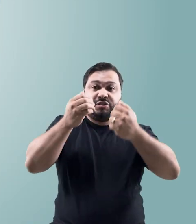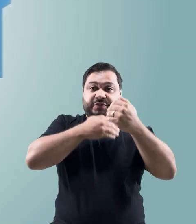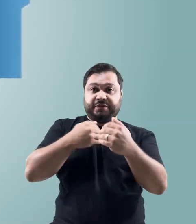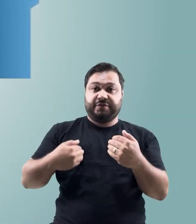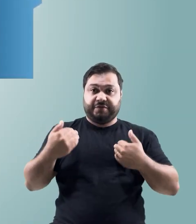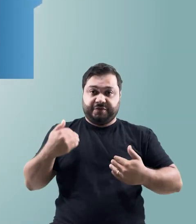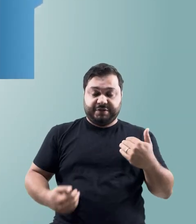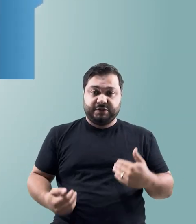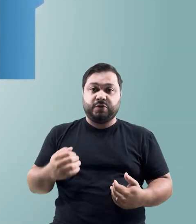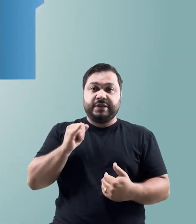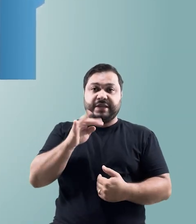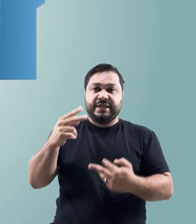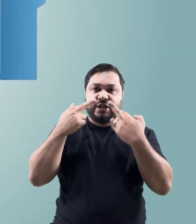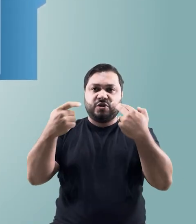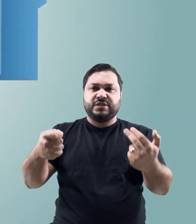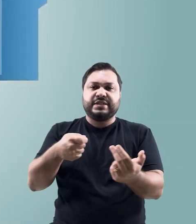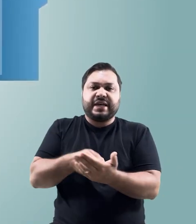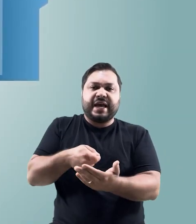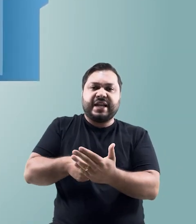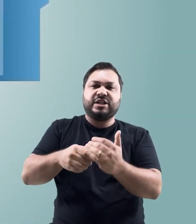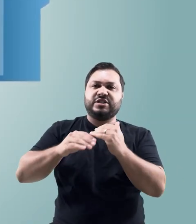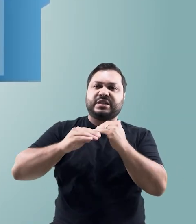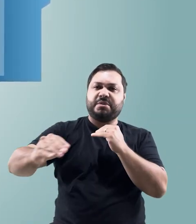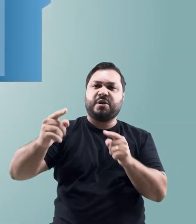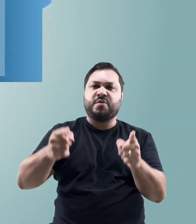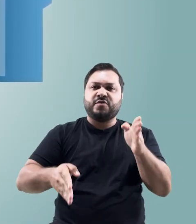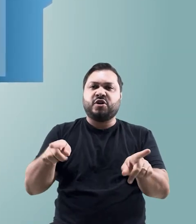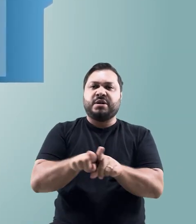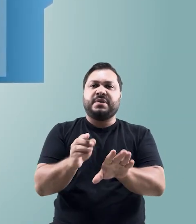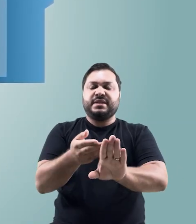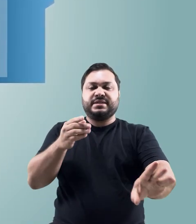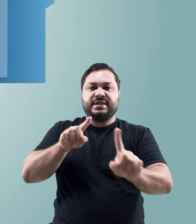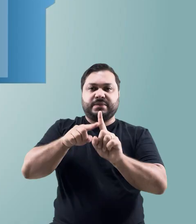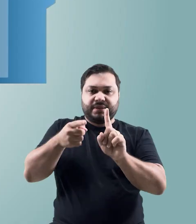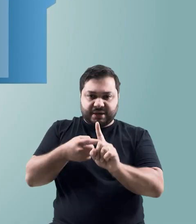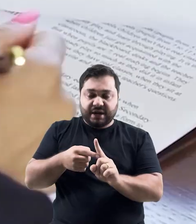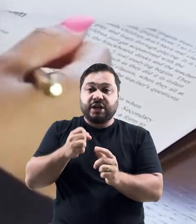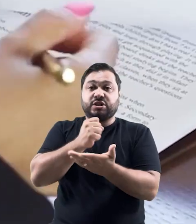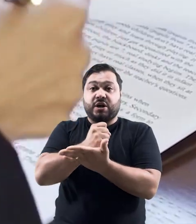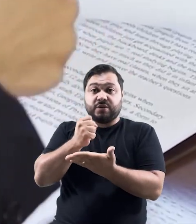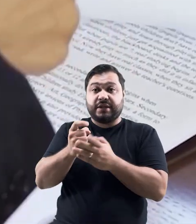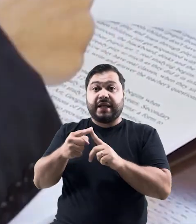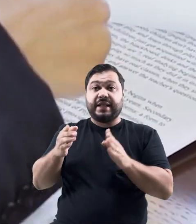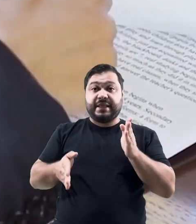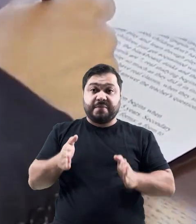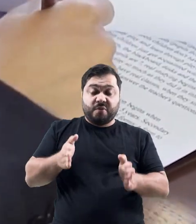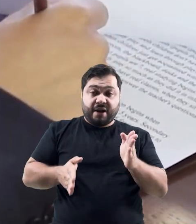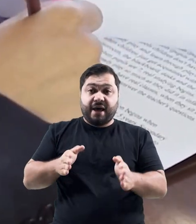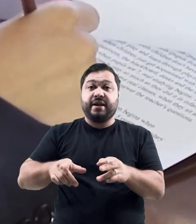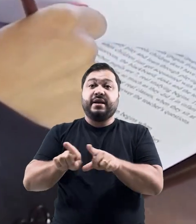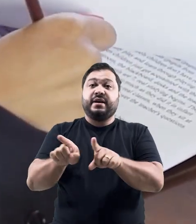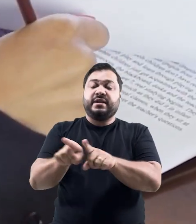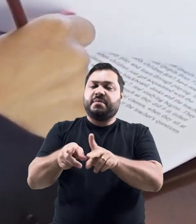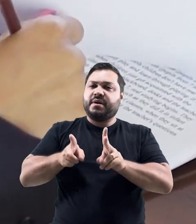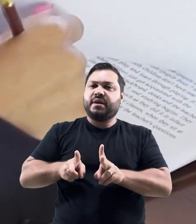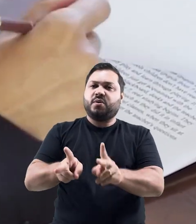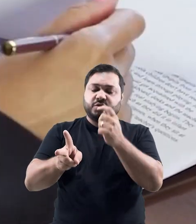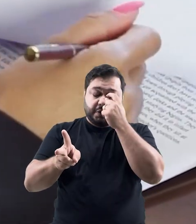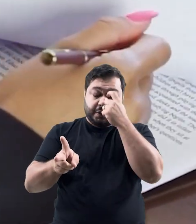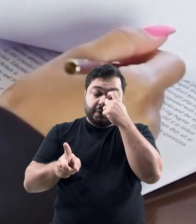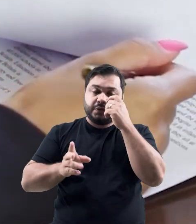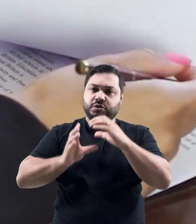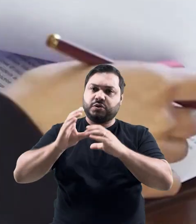IT Notícias, decisões garantem estabilidade provisória e licença maternidade à contratada temporária, além da